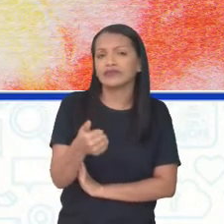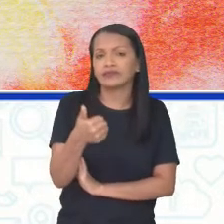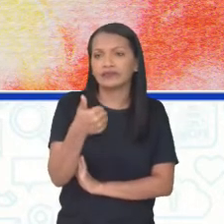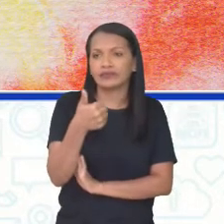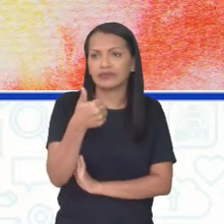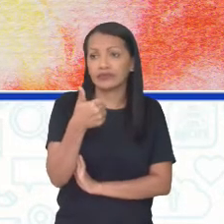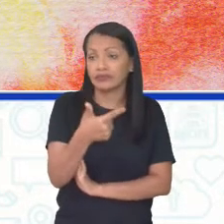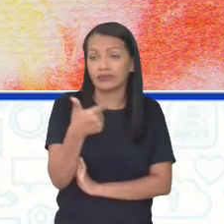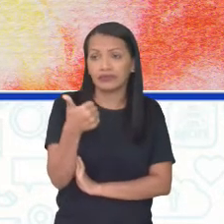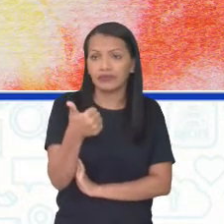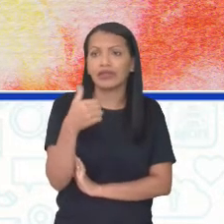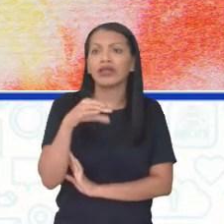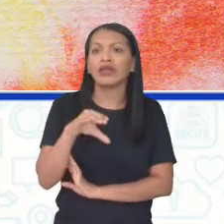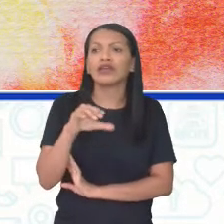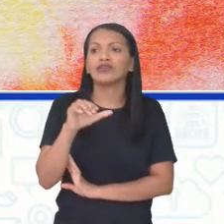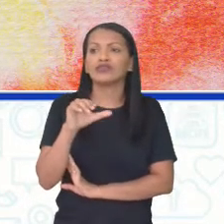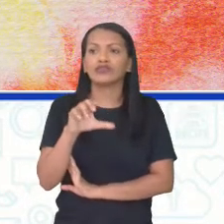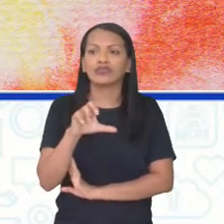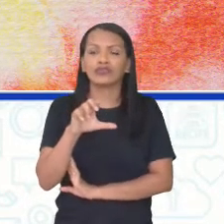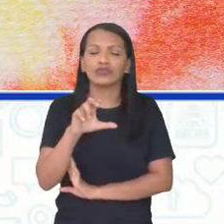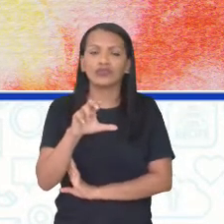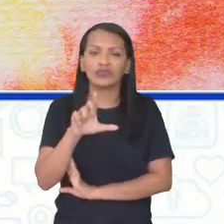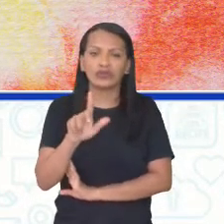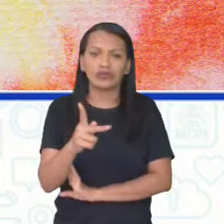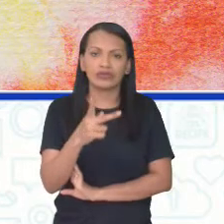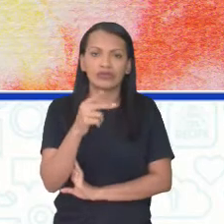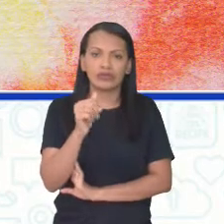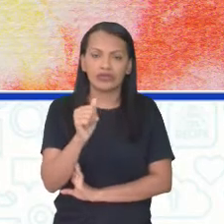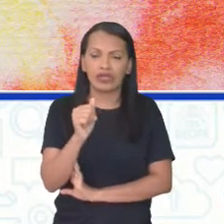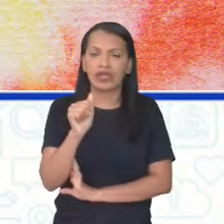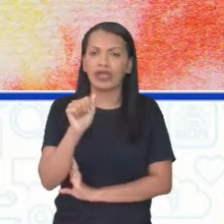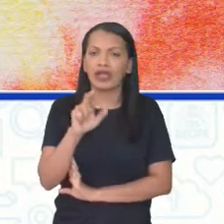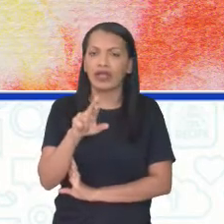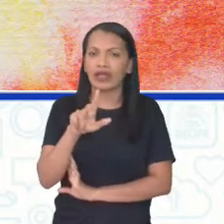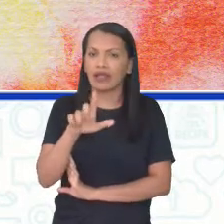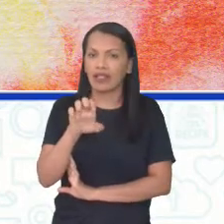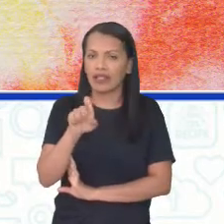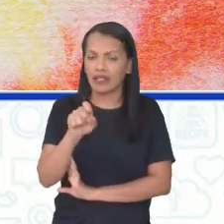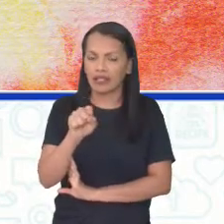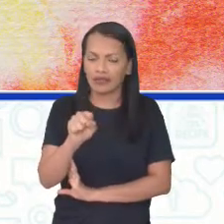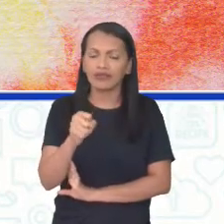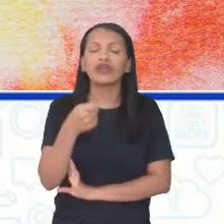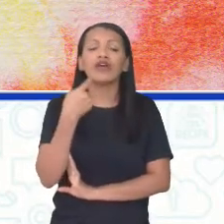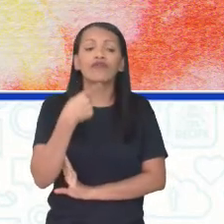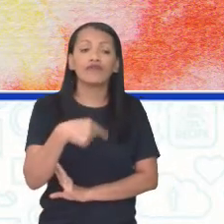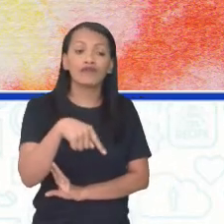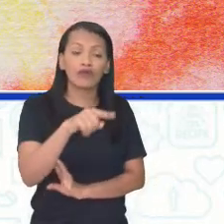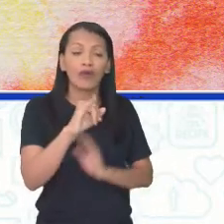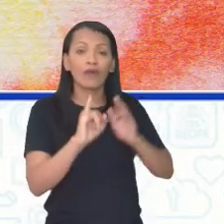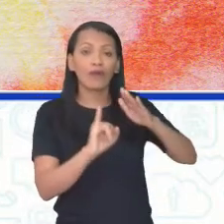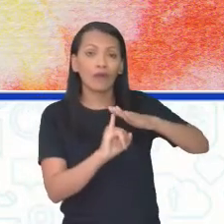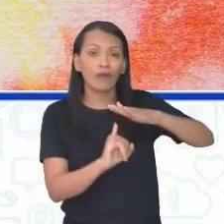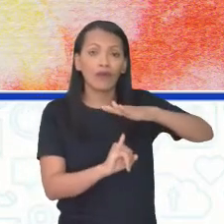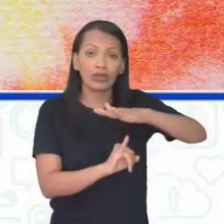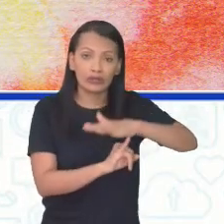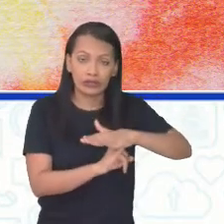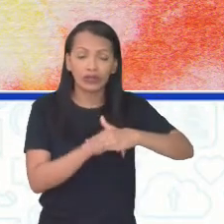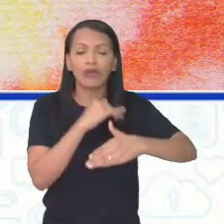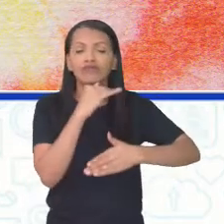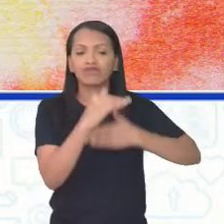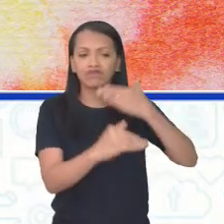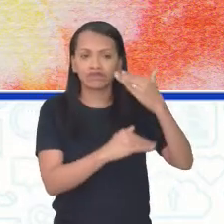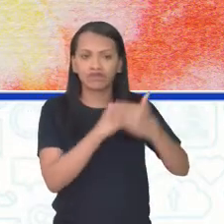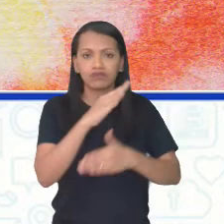o Charles Babbage, capitão do exército francês, foi àquele instituto que tinha lá na França compartilhar um sistema de leitura tátil desenvolvido para